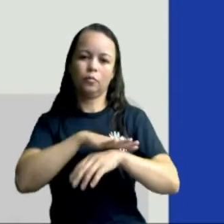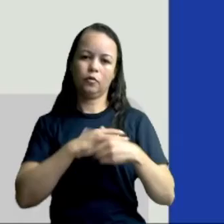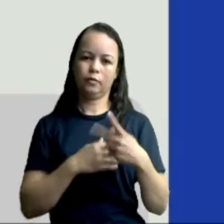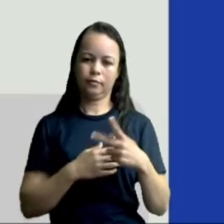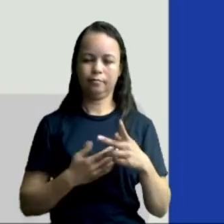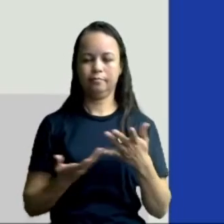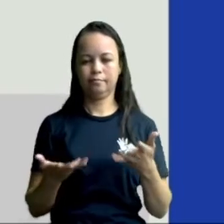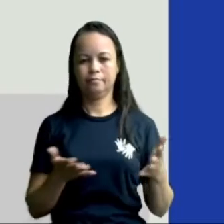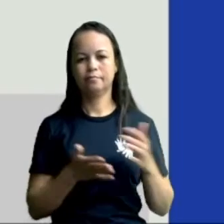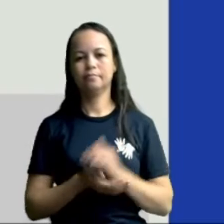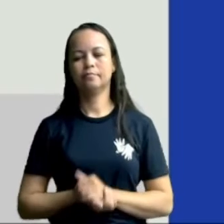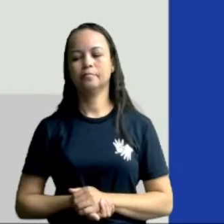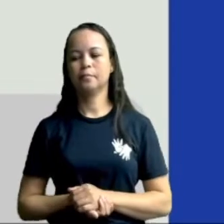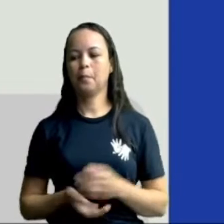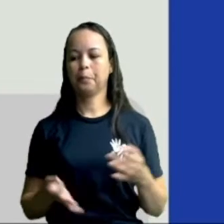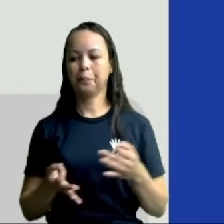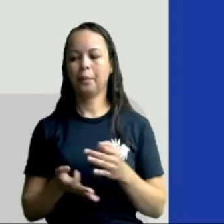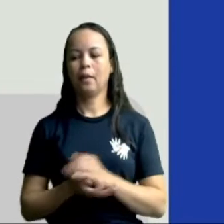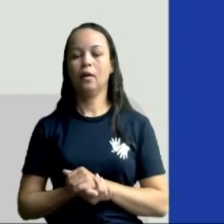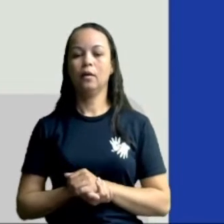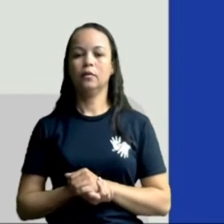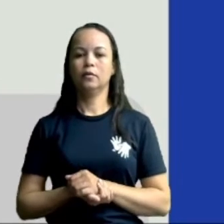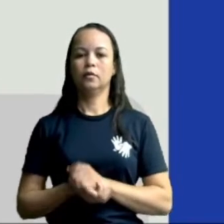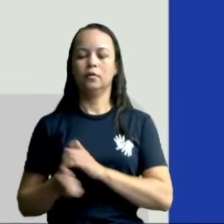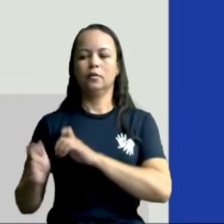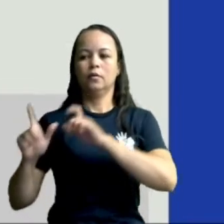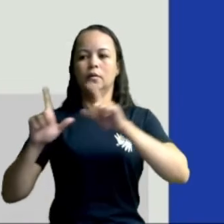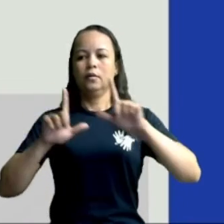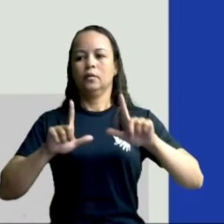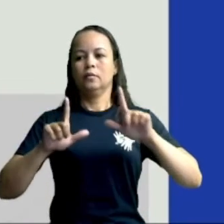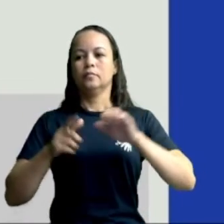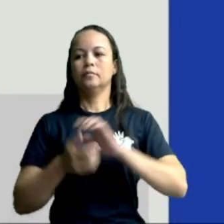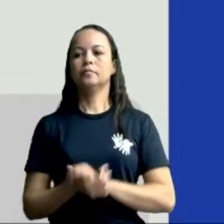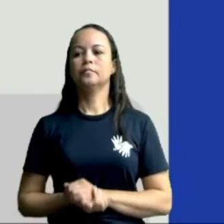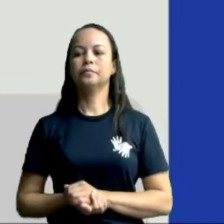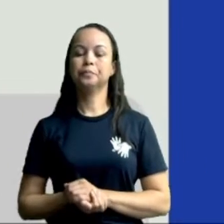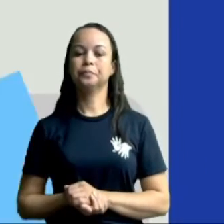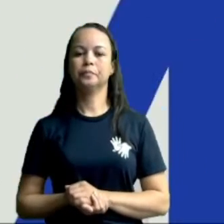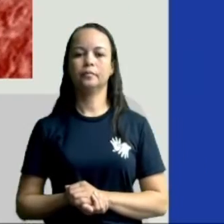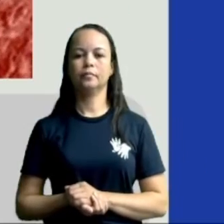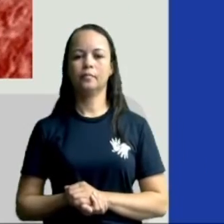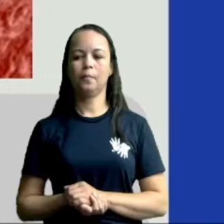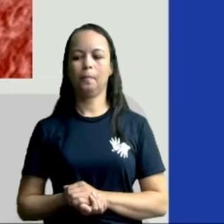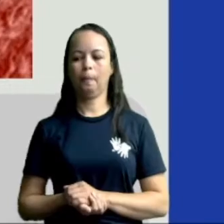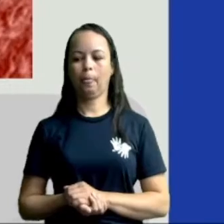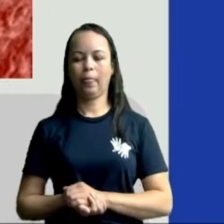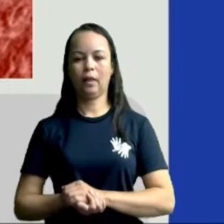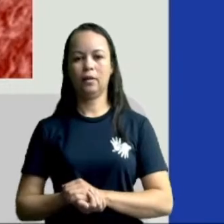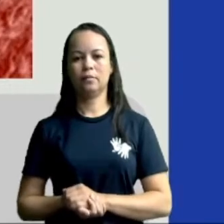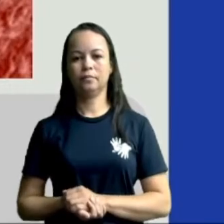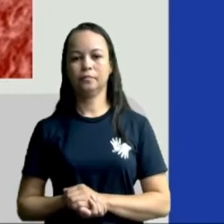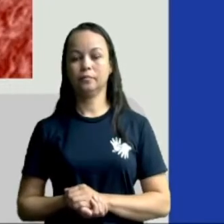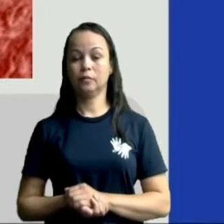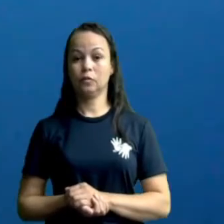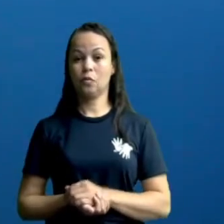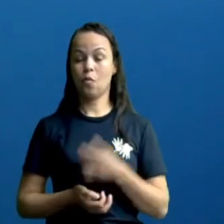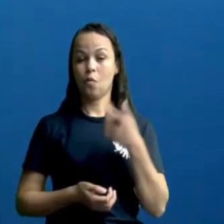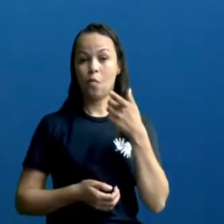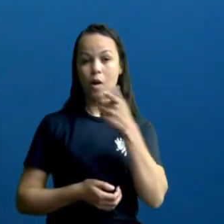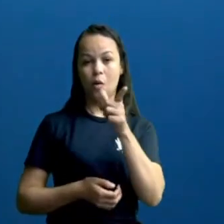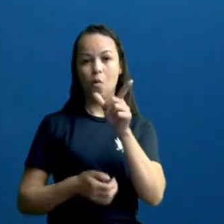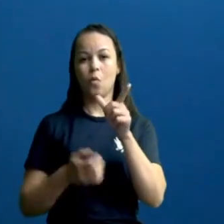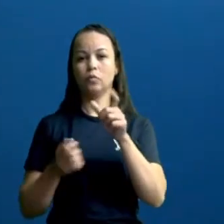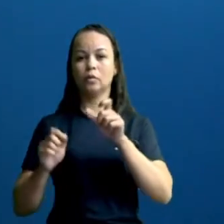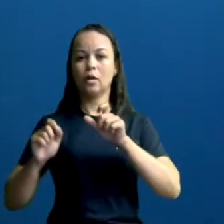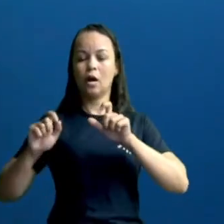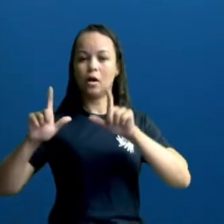razão. Perfeito? Por favor, produção, vamos para o nosso próximo slide para que a gente não perca muito tempo. E aí, outra função que é